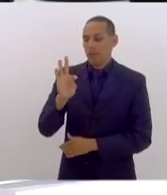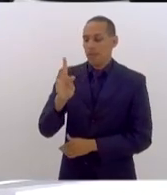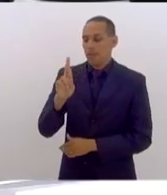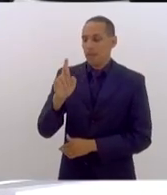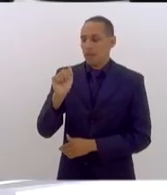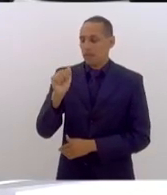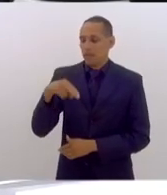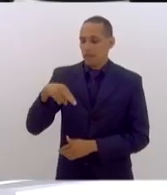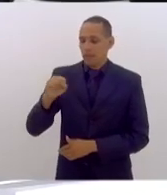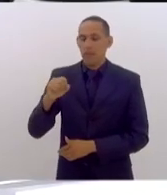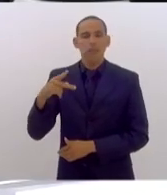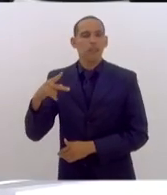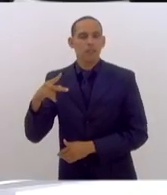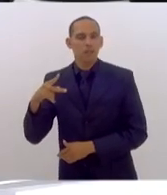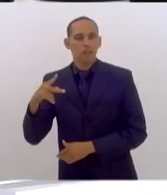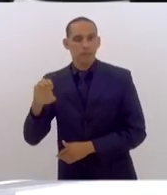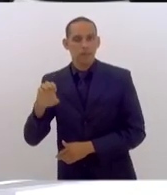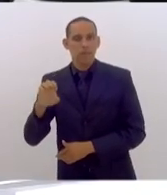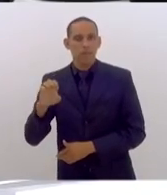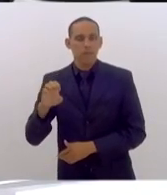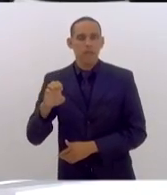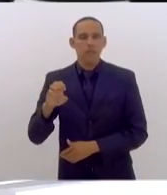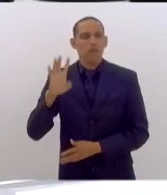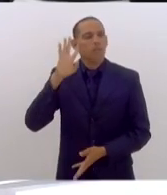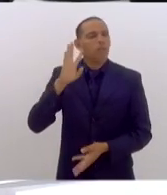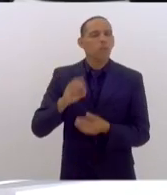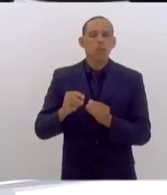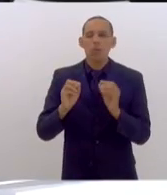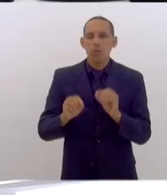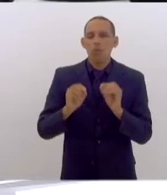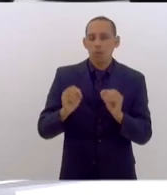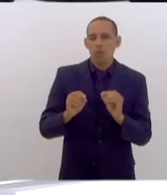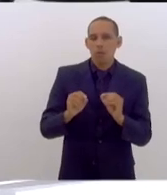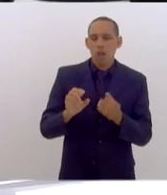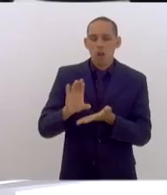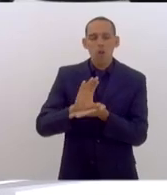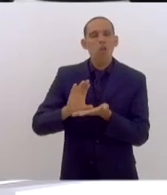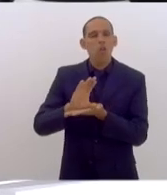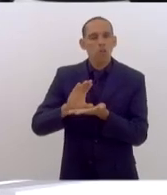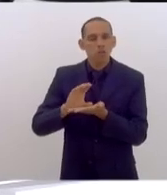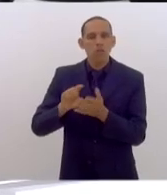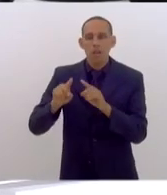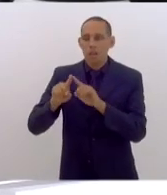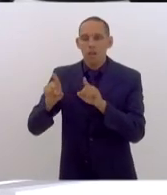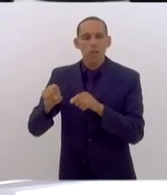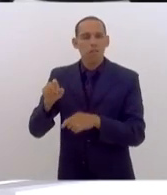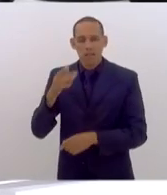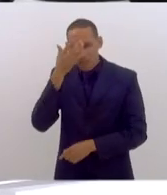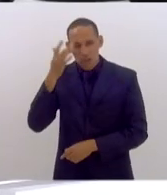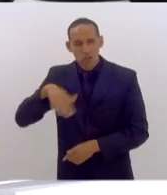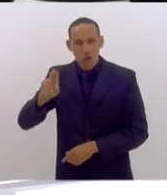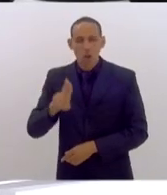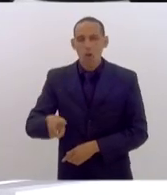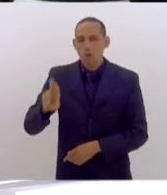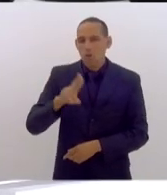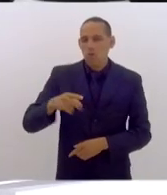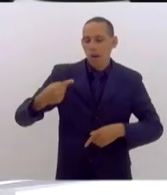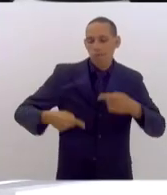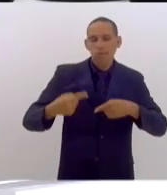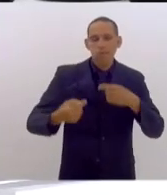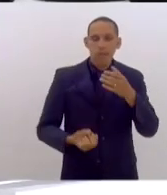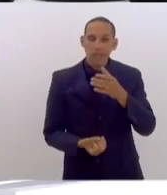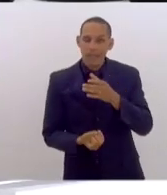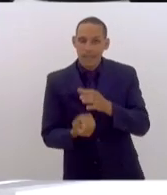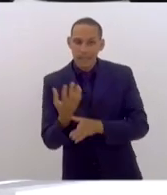consideram que a criação de conselho de passageiros de casada o motivo visando ao acompanhamento e ao debate permanente